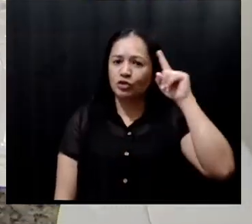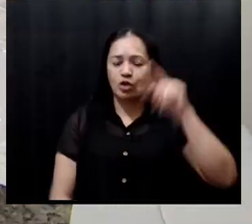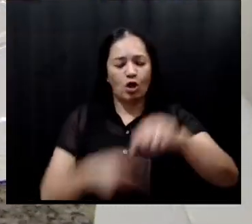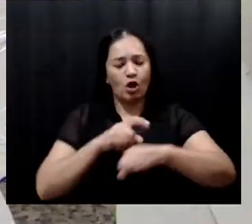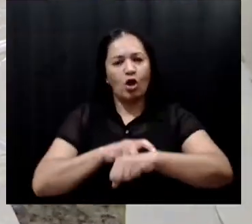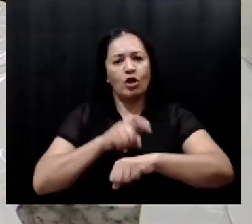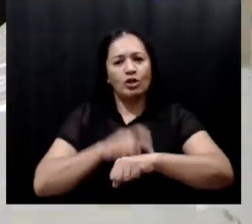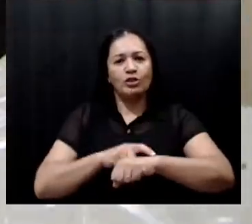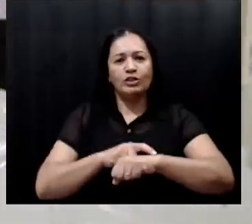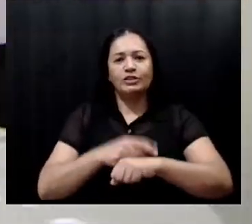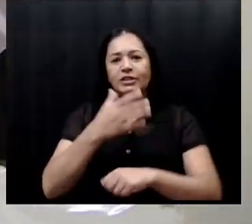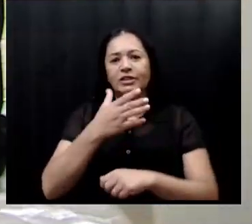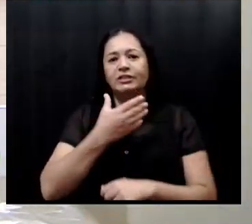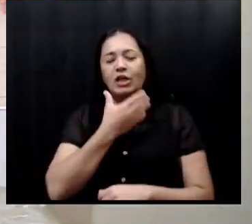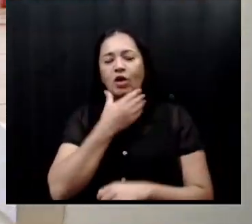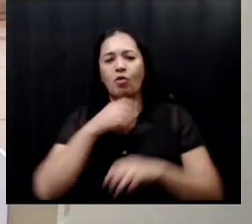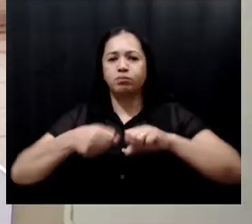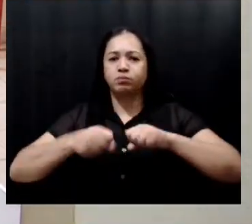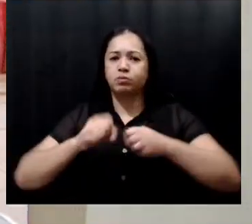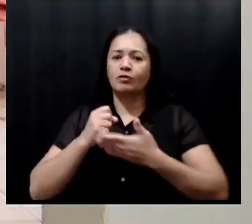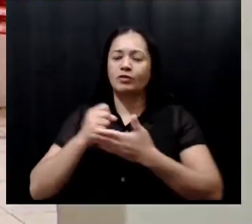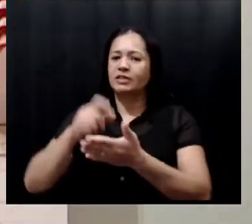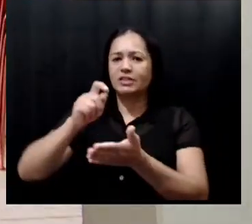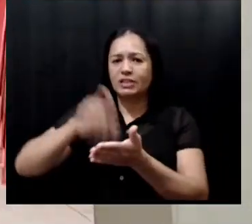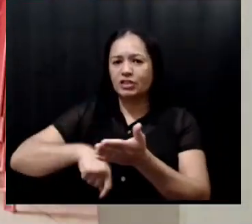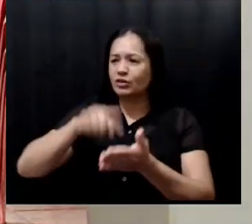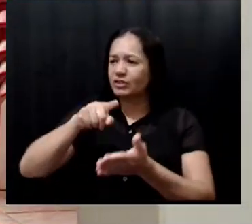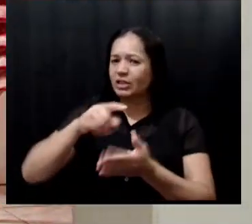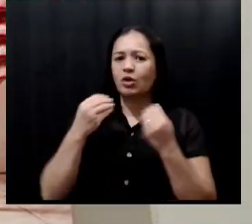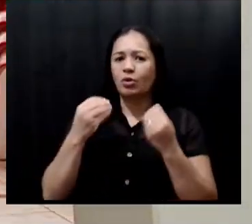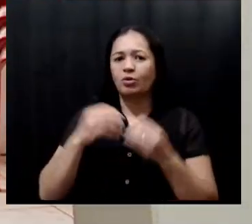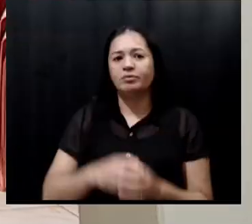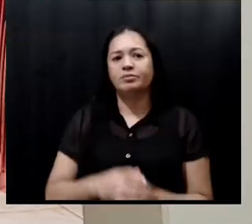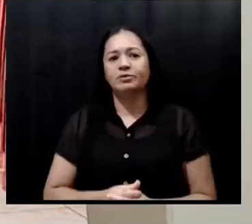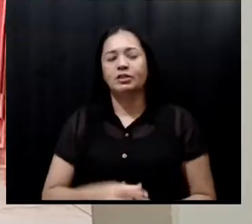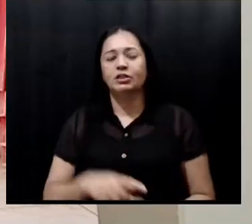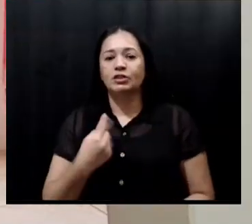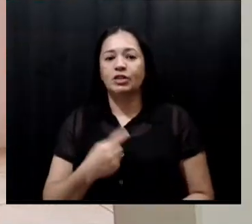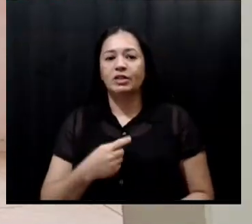alguém. Vocês contratam essas pessoas? Como que é isso? Então a gente tem um motoboy.